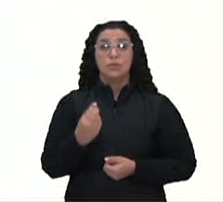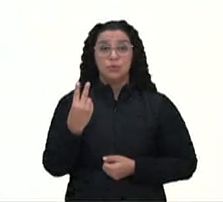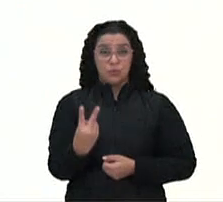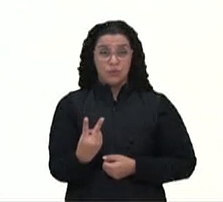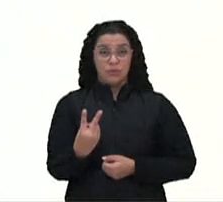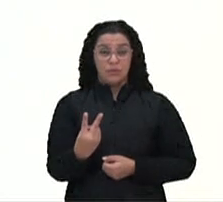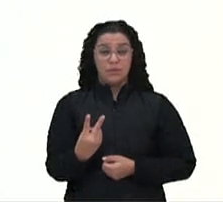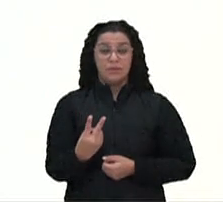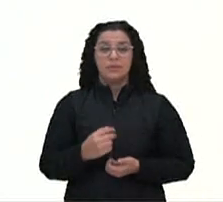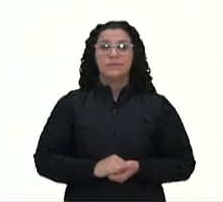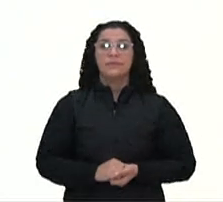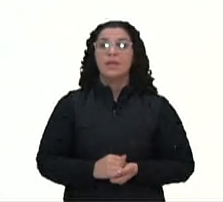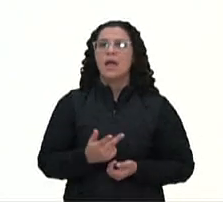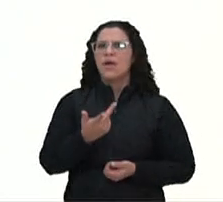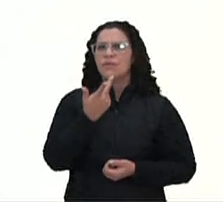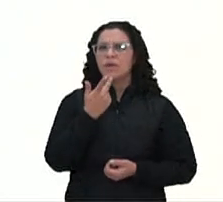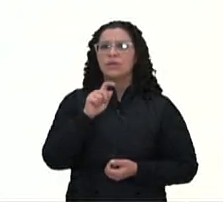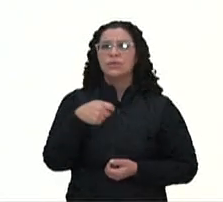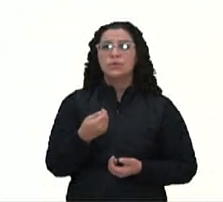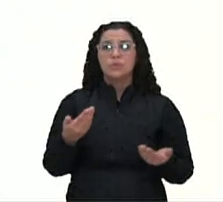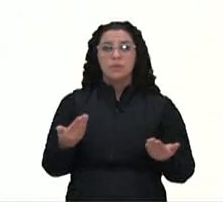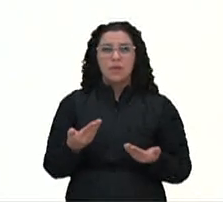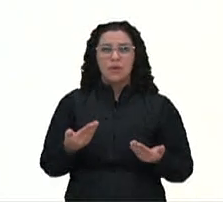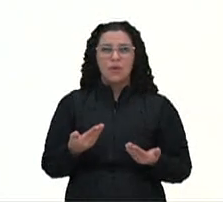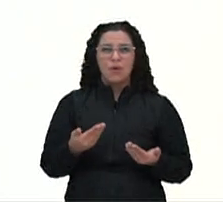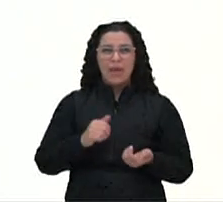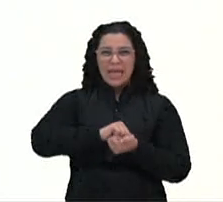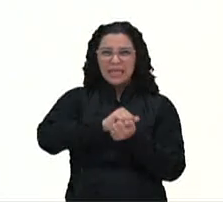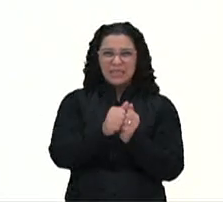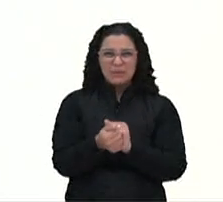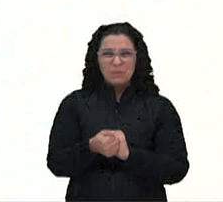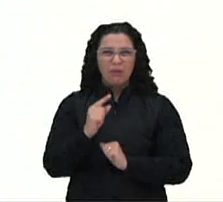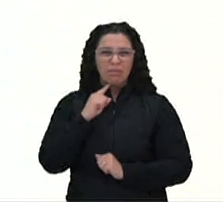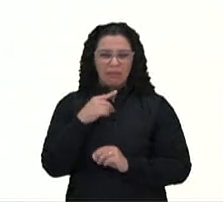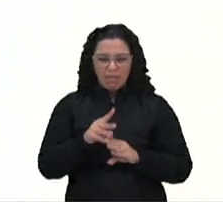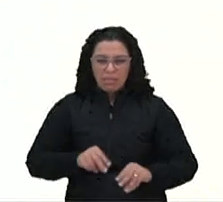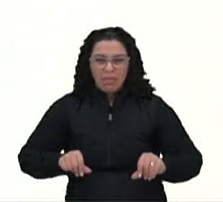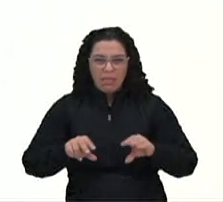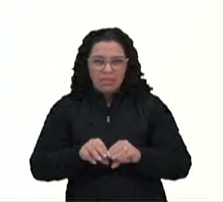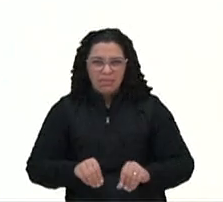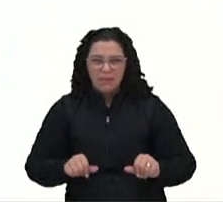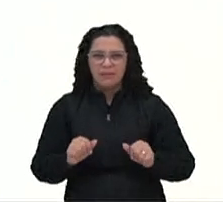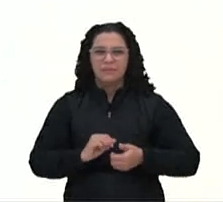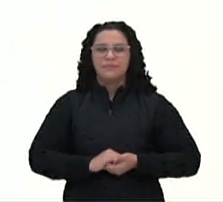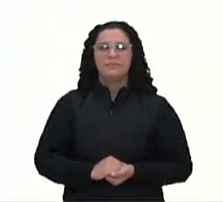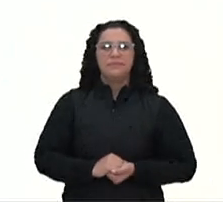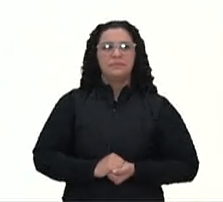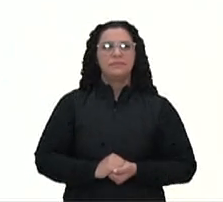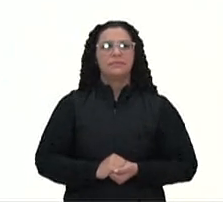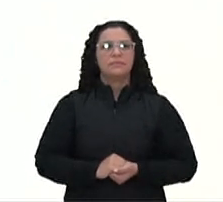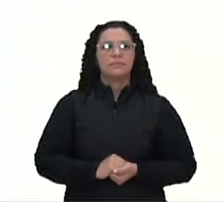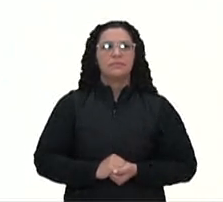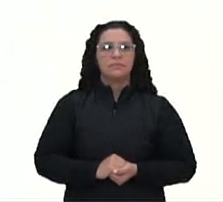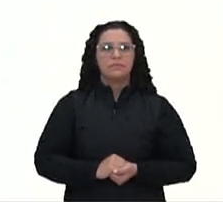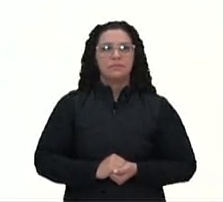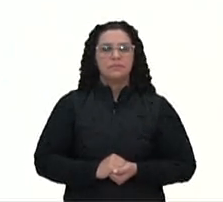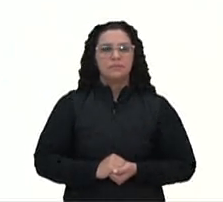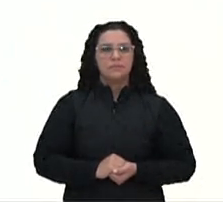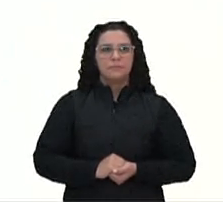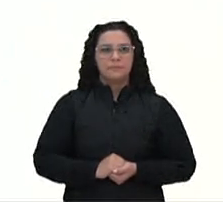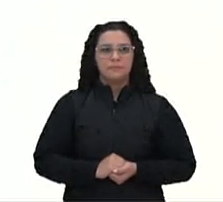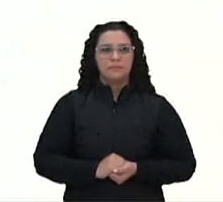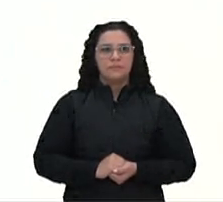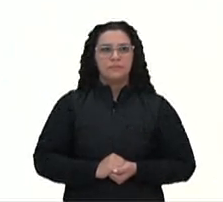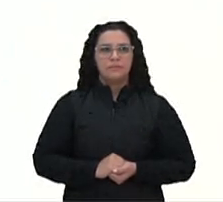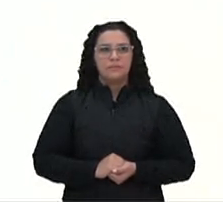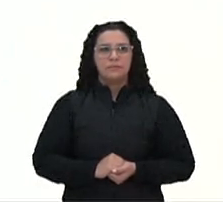sobre o Tough Mudder. This sport aims is to overcome a series of obstacles such